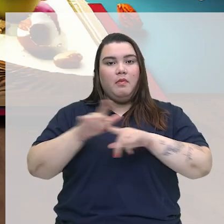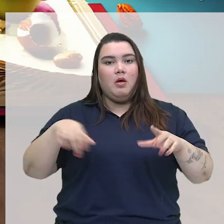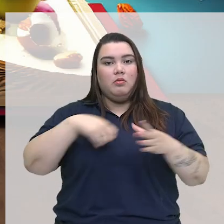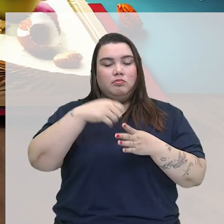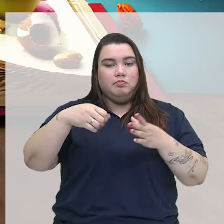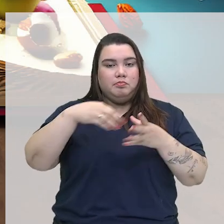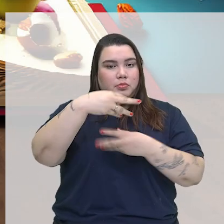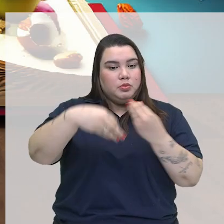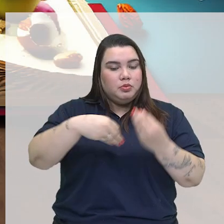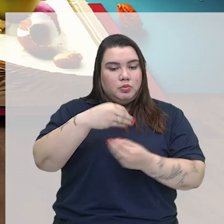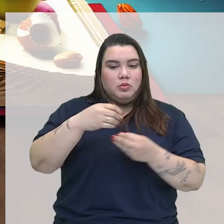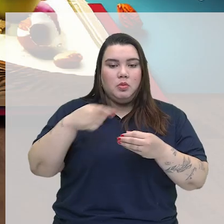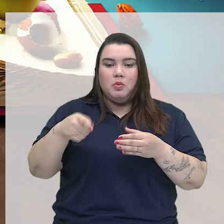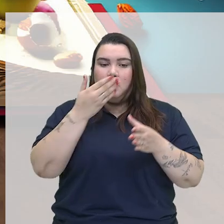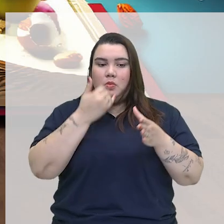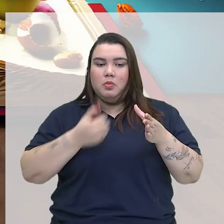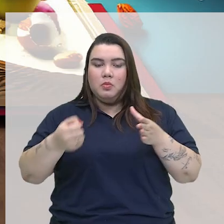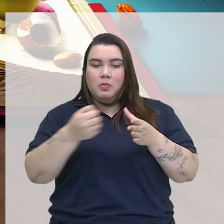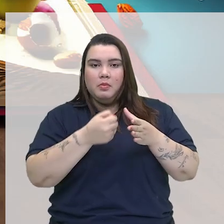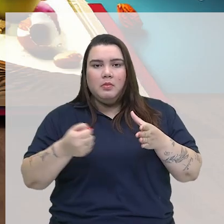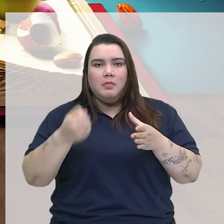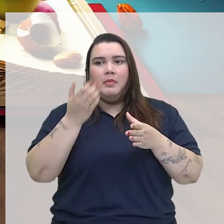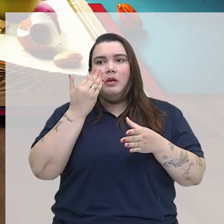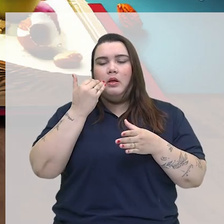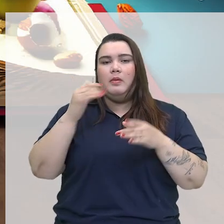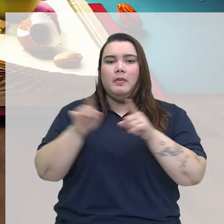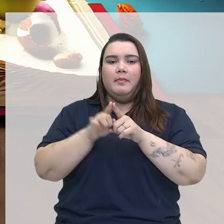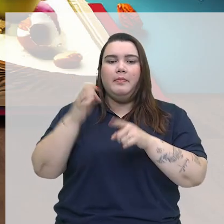preparações desses pratos principais, até